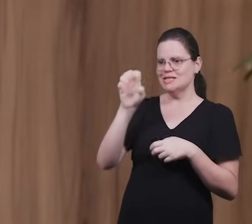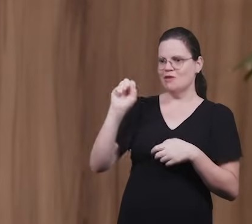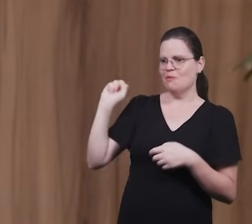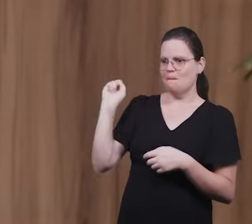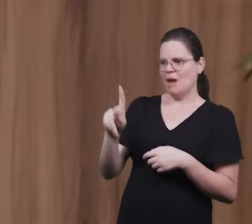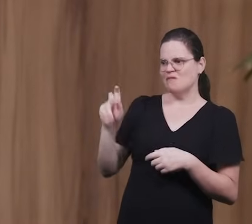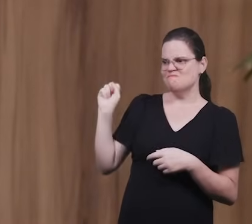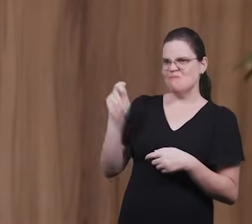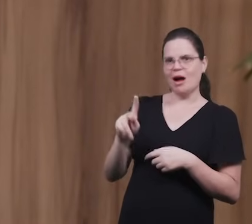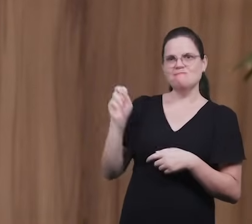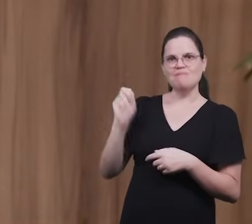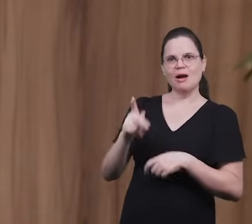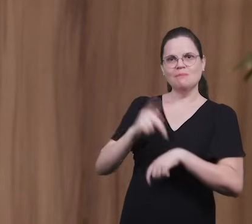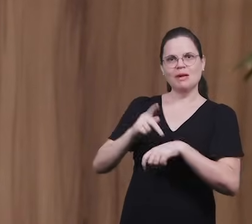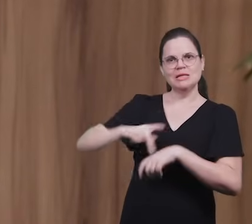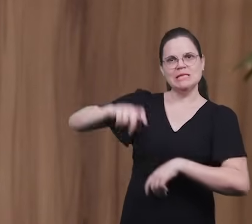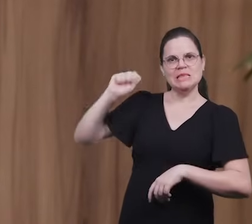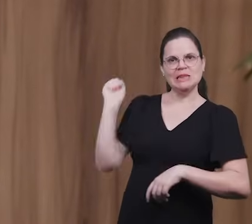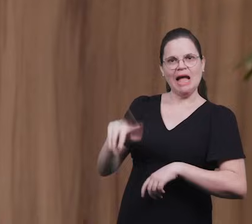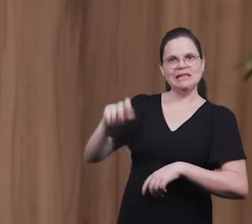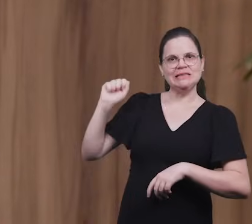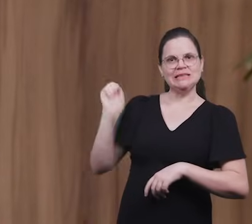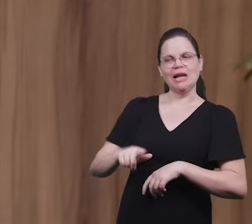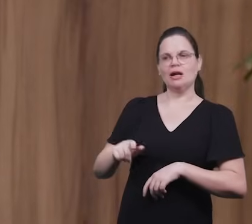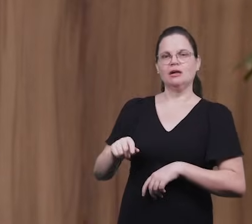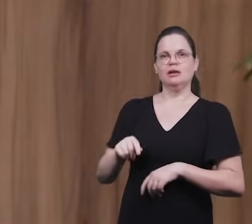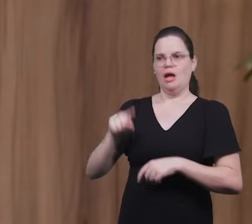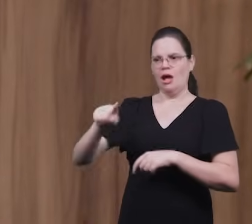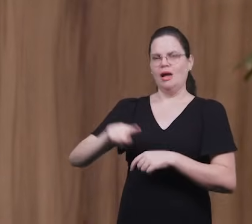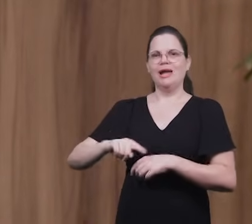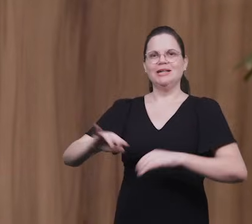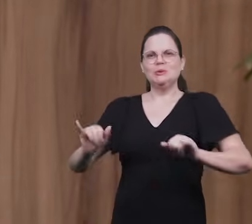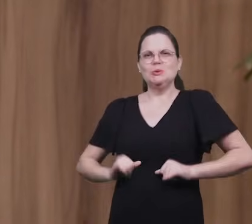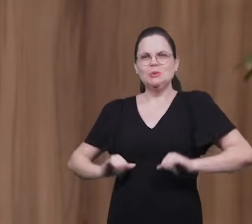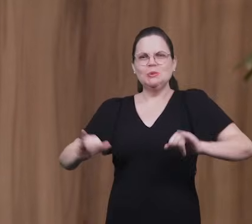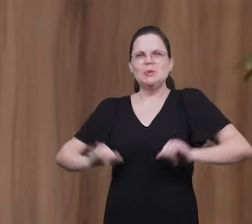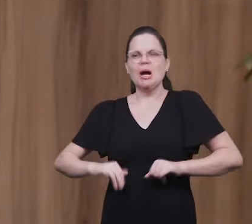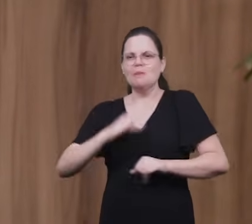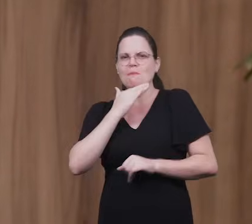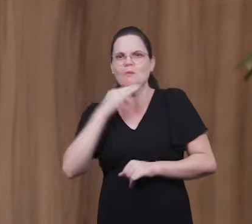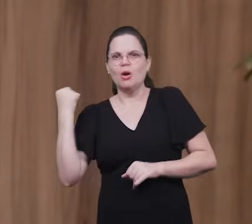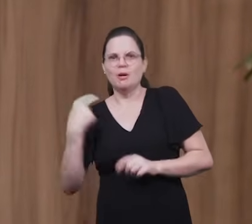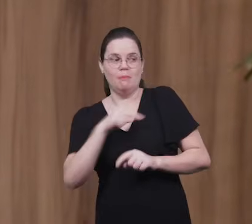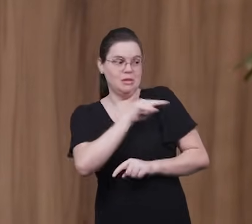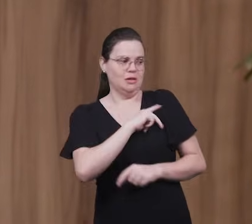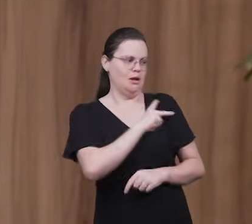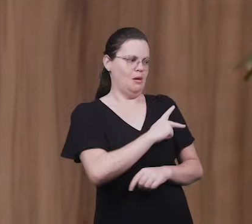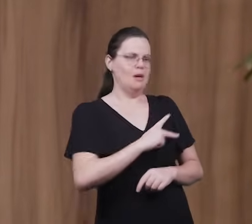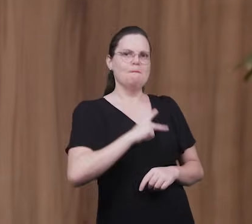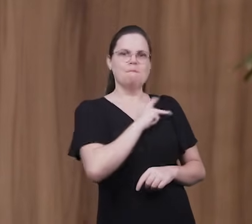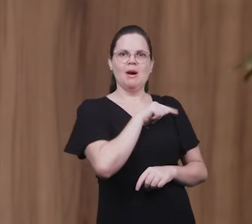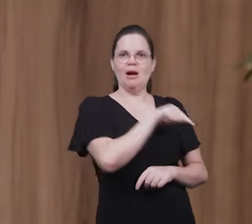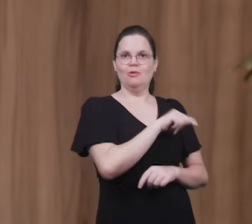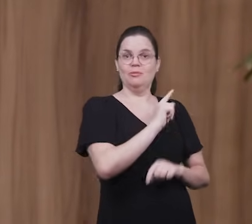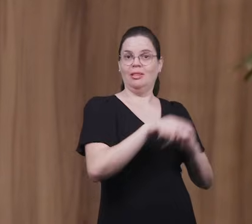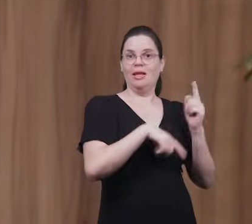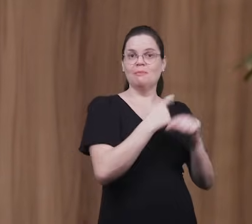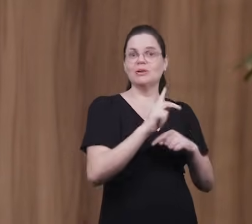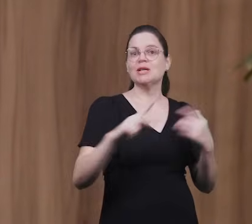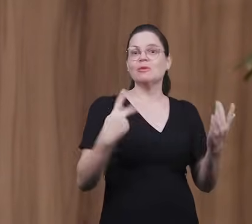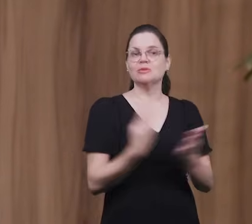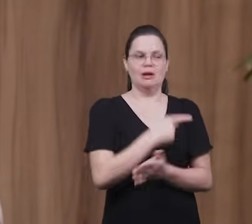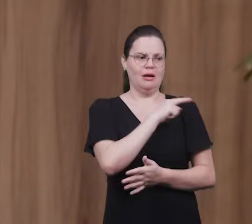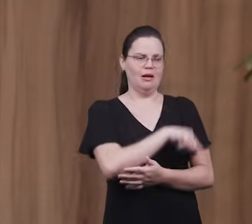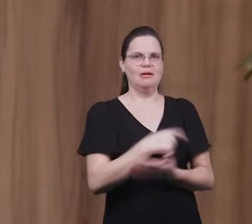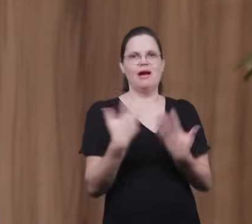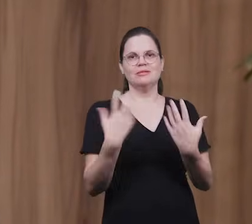dele, mas o trigo estava sendo moído, Deus estava produzindo vida, porque Saulo se converteu e se